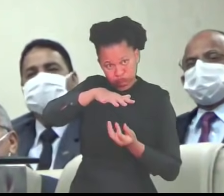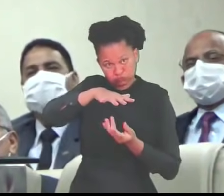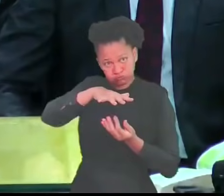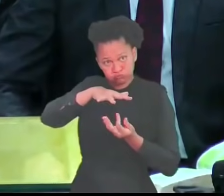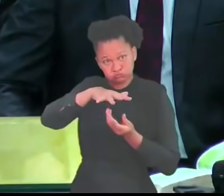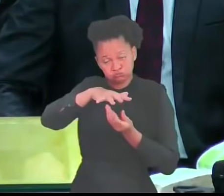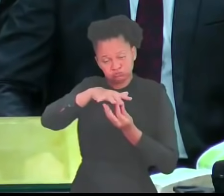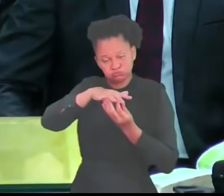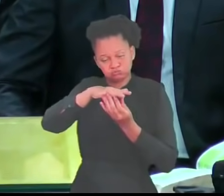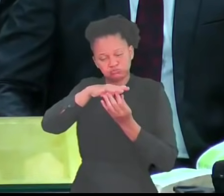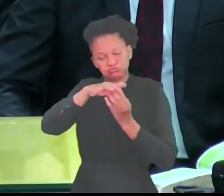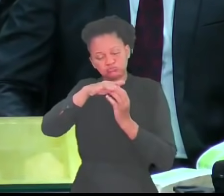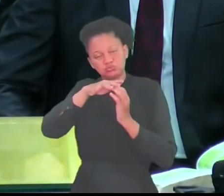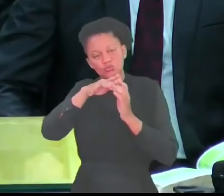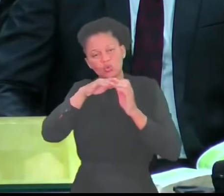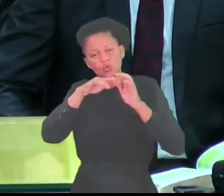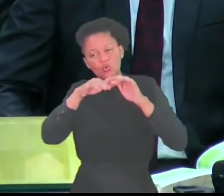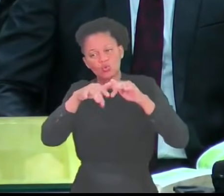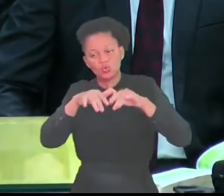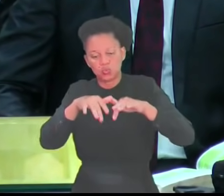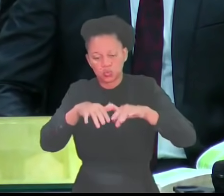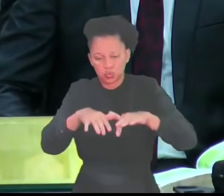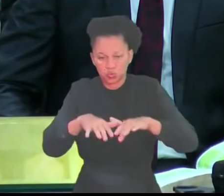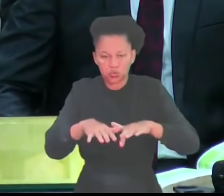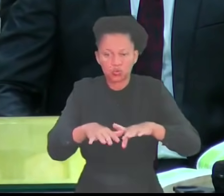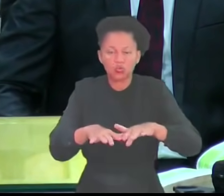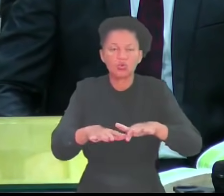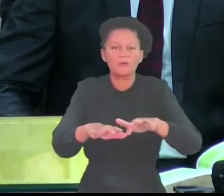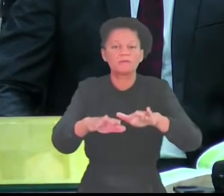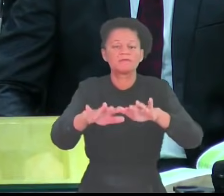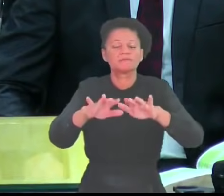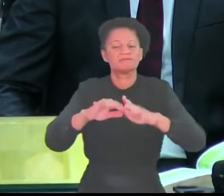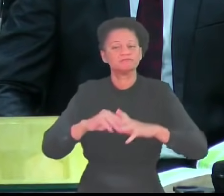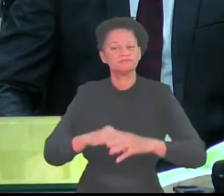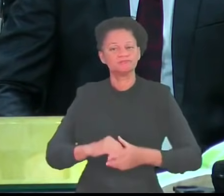na cabeceira do rio para derramar?